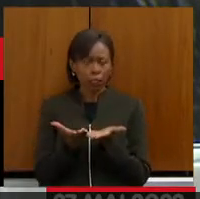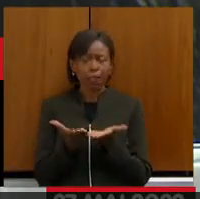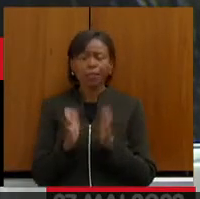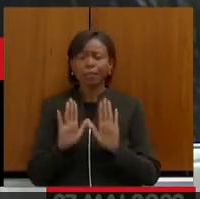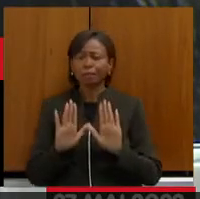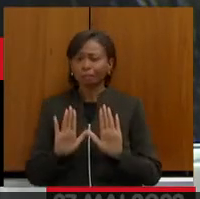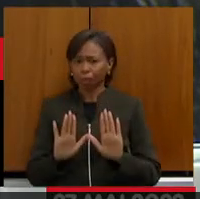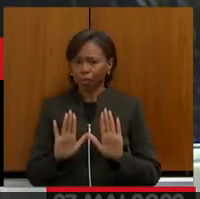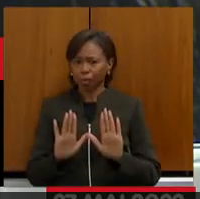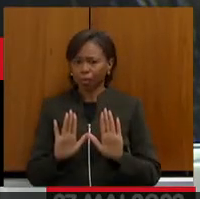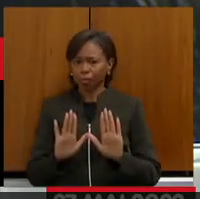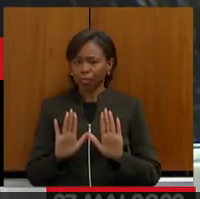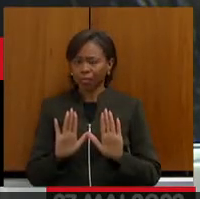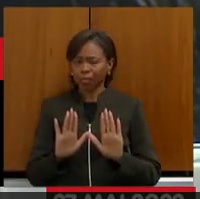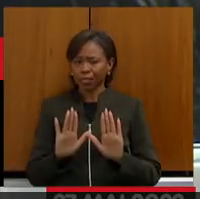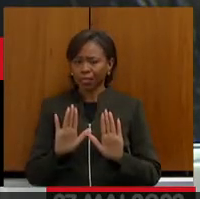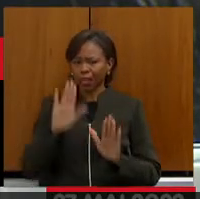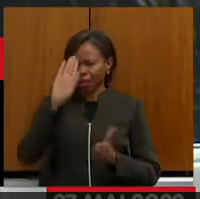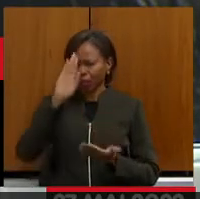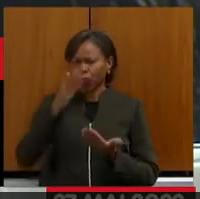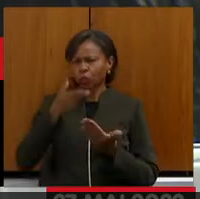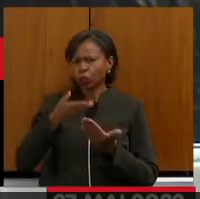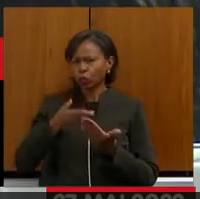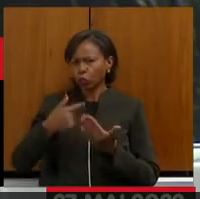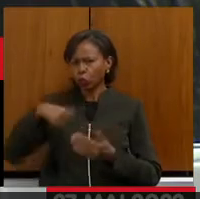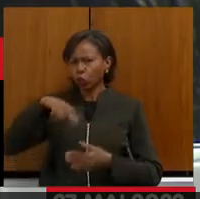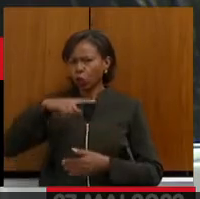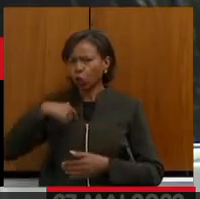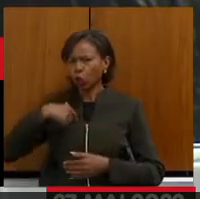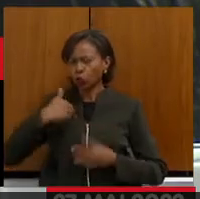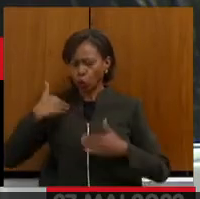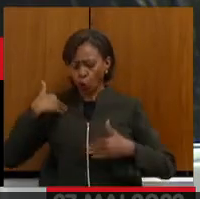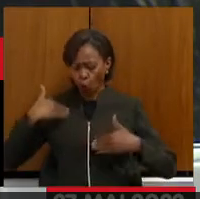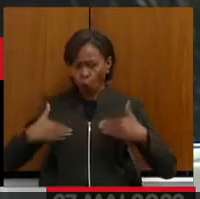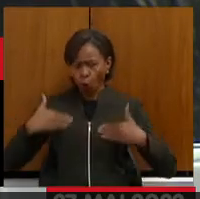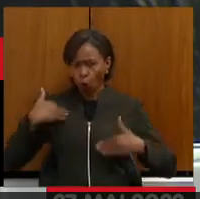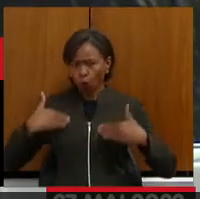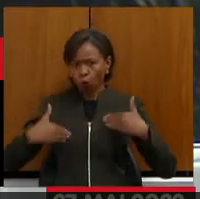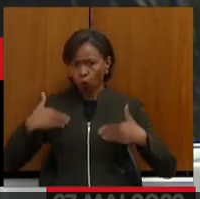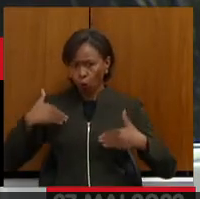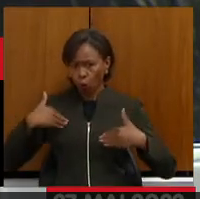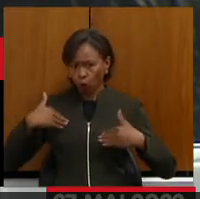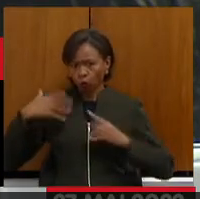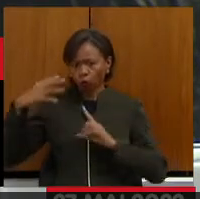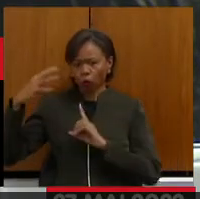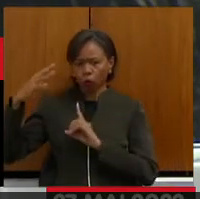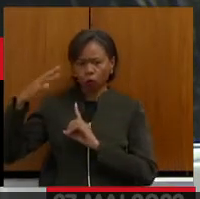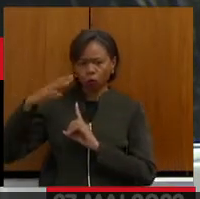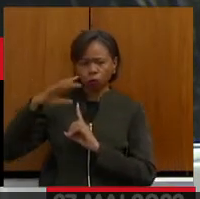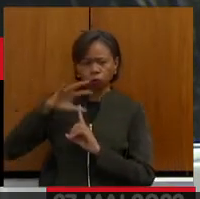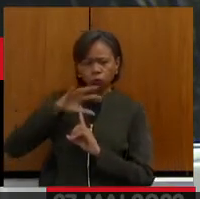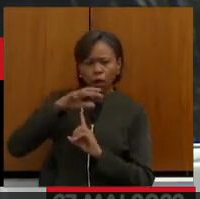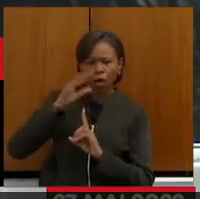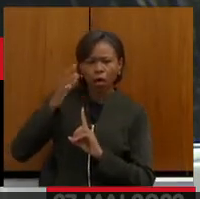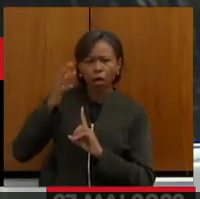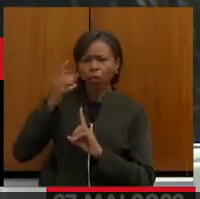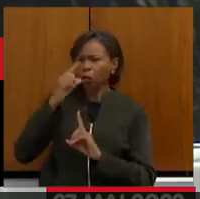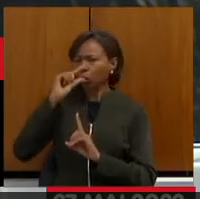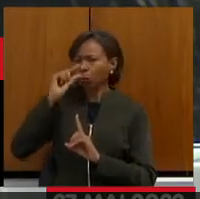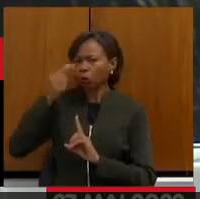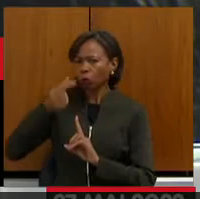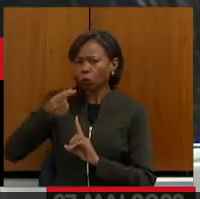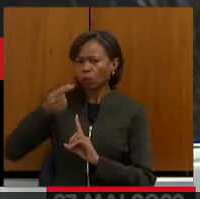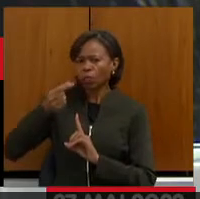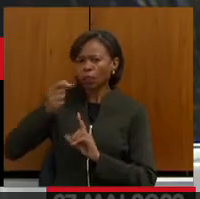sendo perseguido como corpos de Bruxas de benzedeiras e cuidadoras e na pandemia a gente